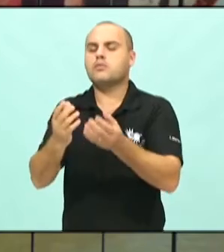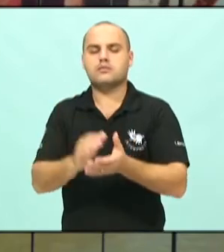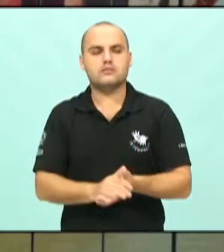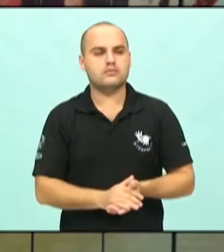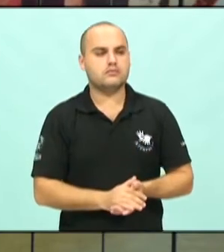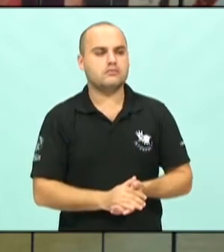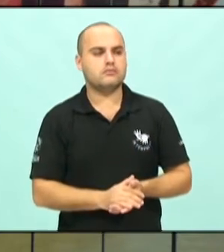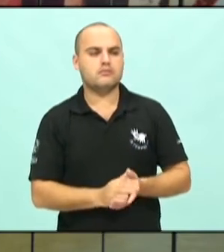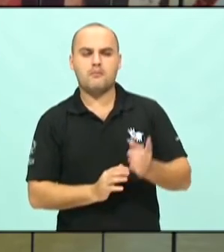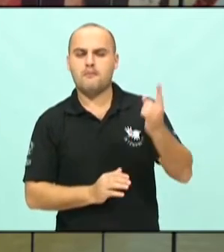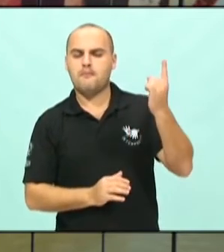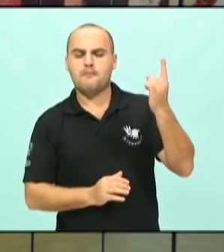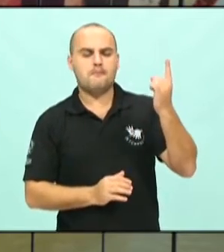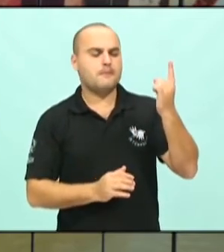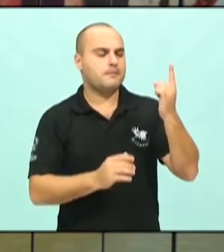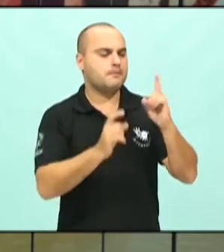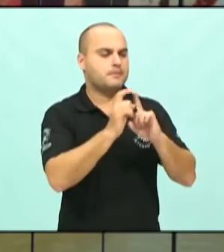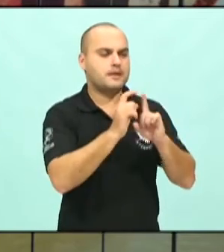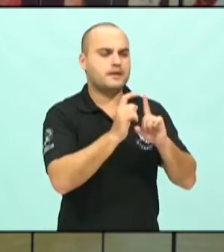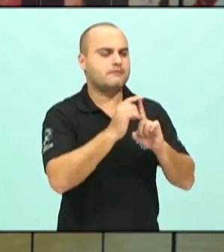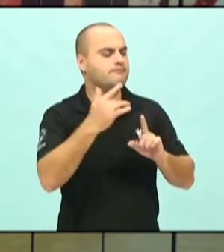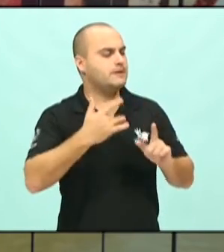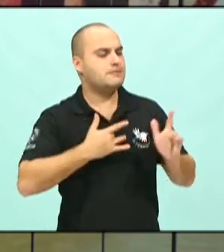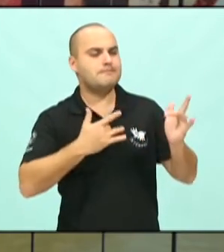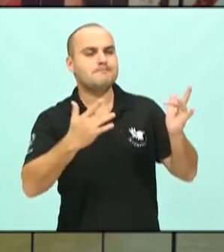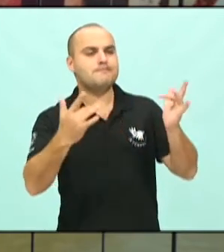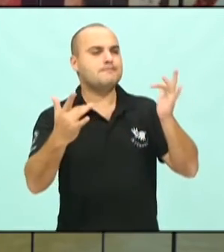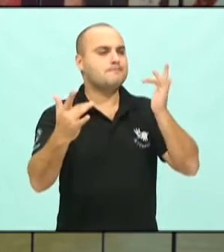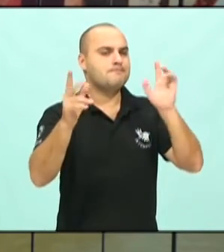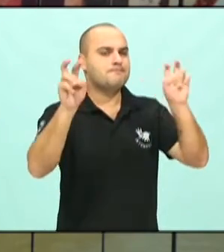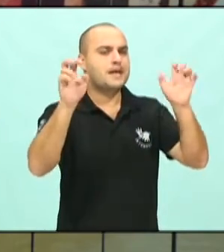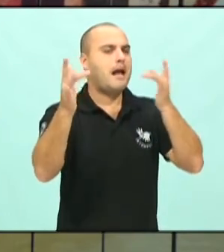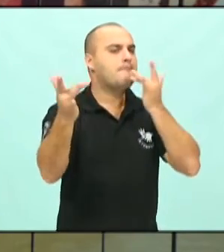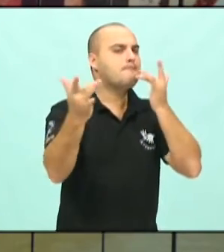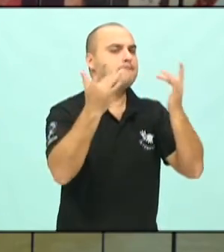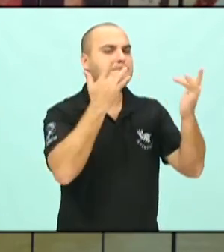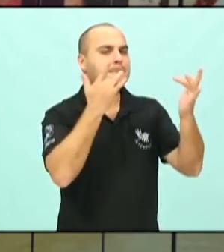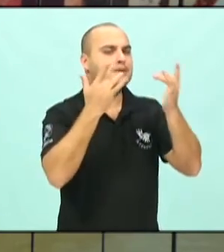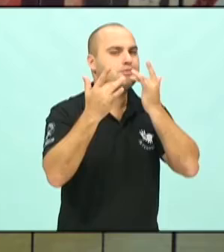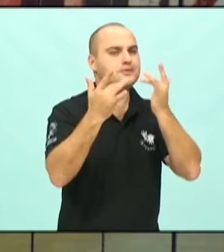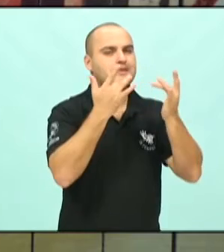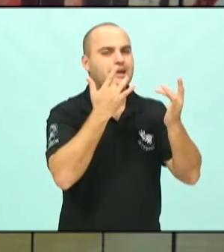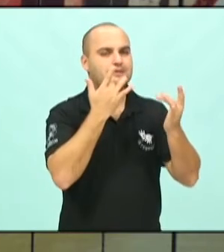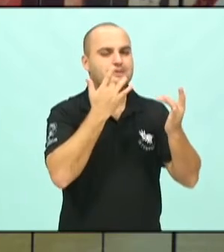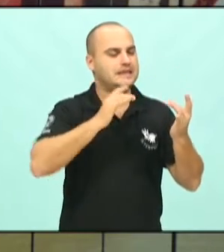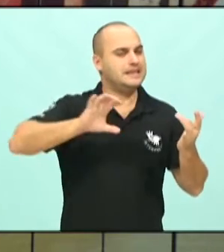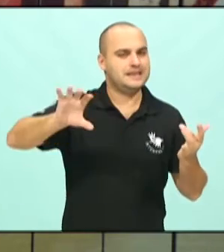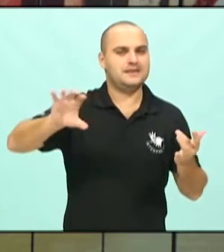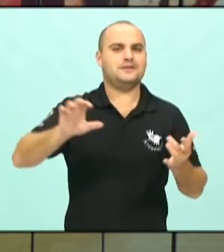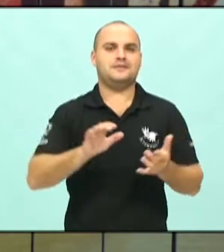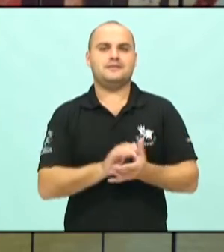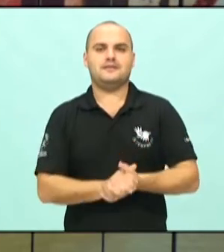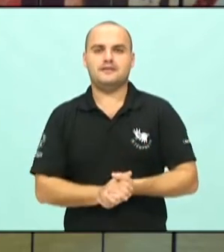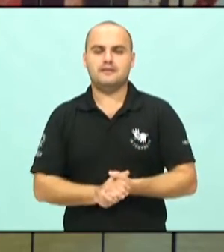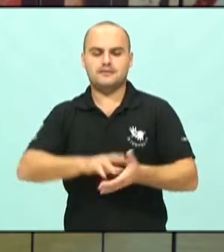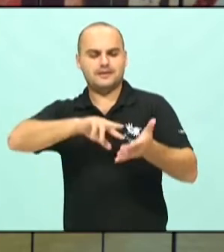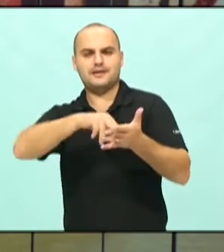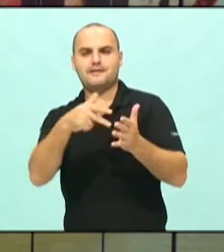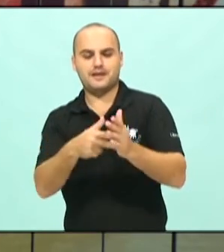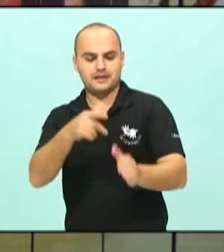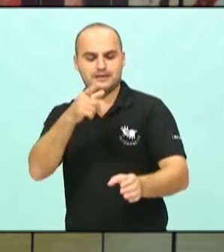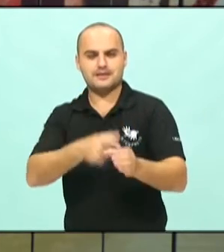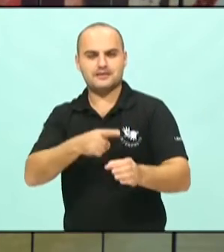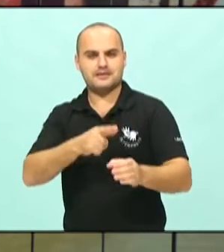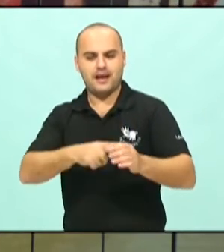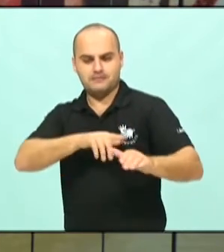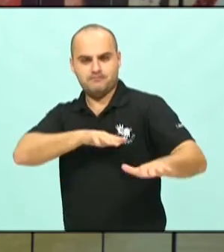palavra: apaixonado pelo programa, né? O programa Itajaí Ativo, ele vem deixar uma cidade em movimento. Hoje de manhã